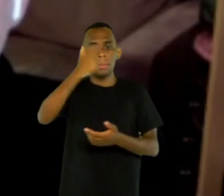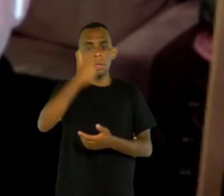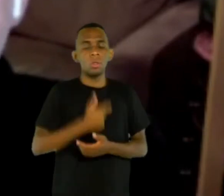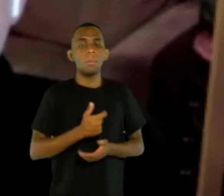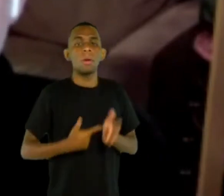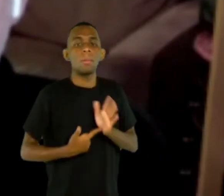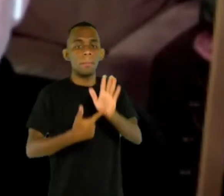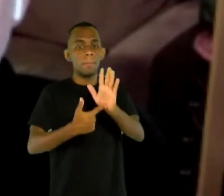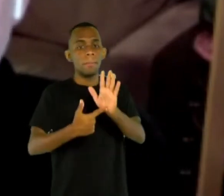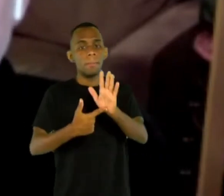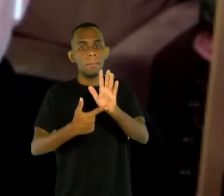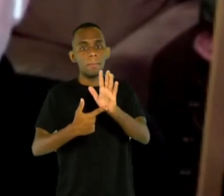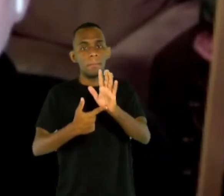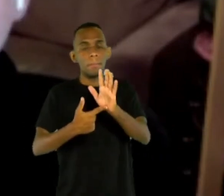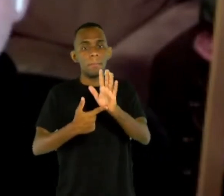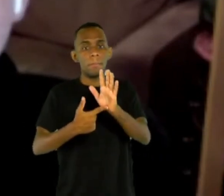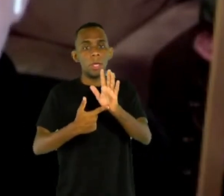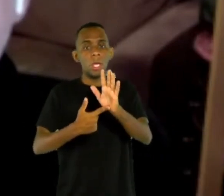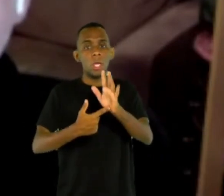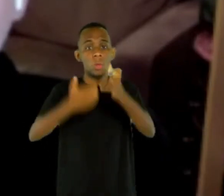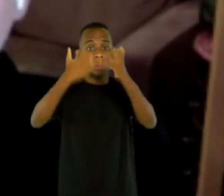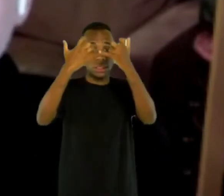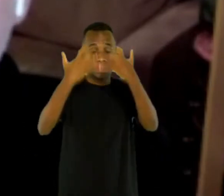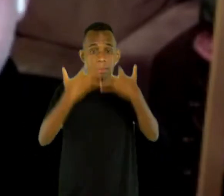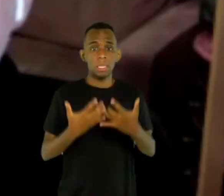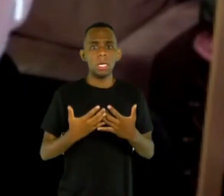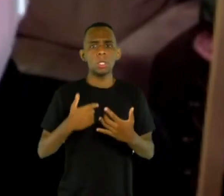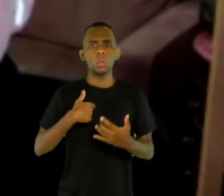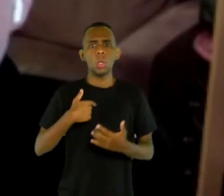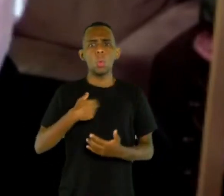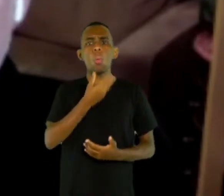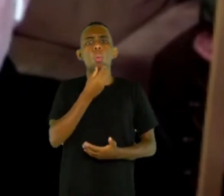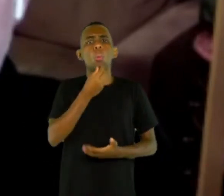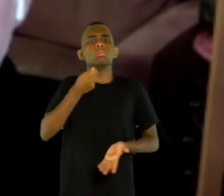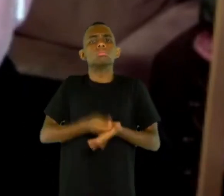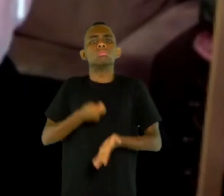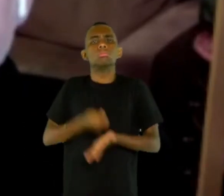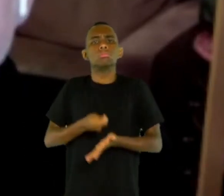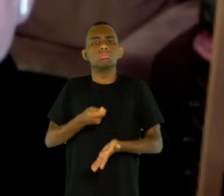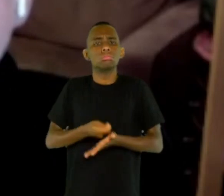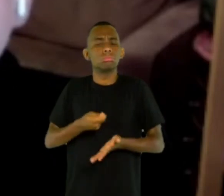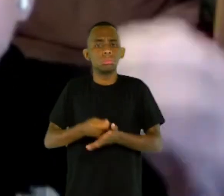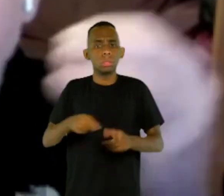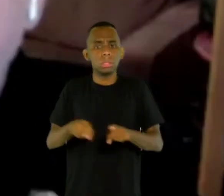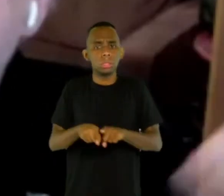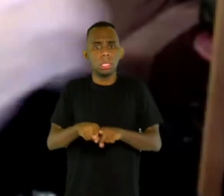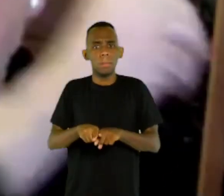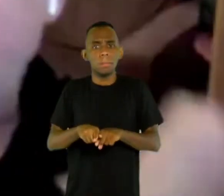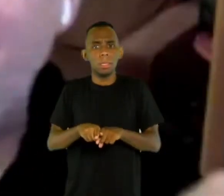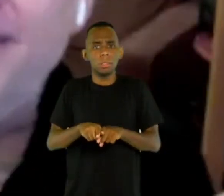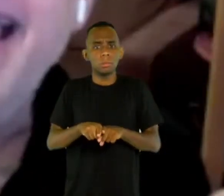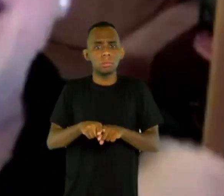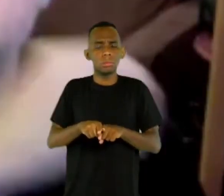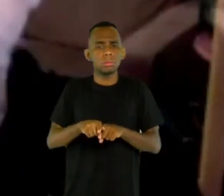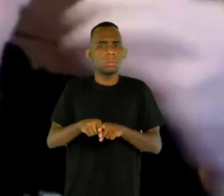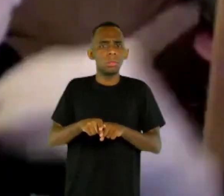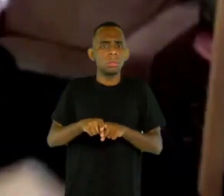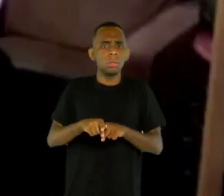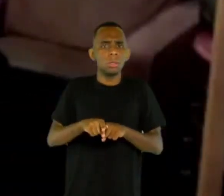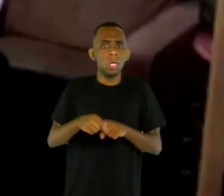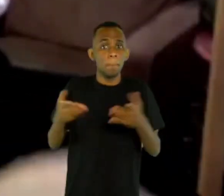sou machista e racista, e hoje eu não discriminei ninguém. Porque eu estava contando